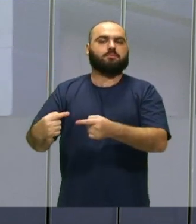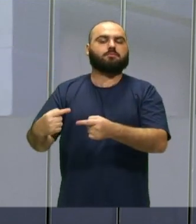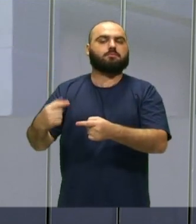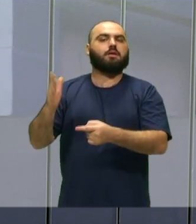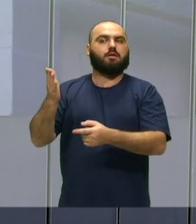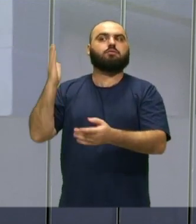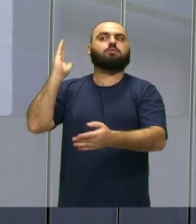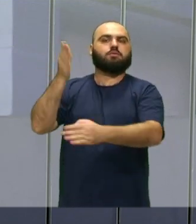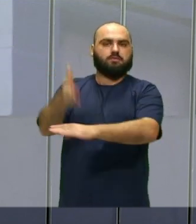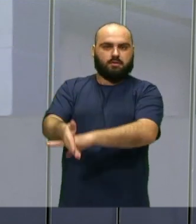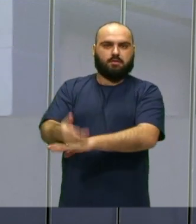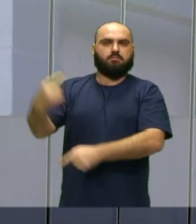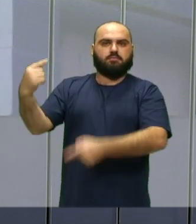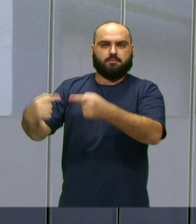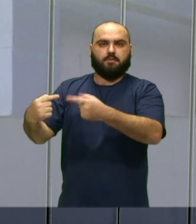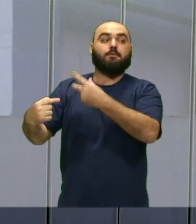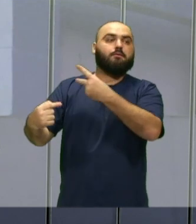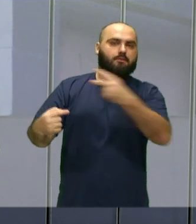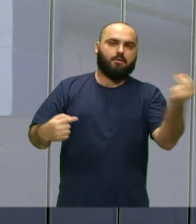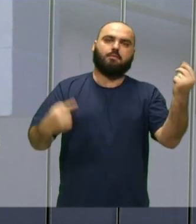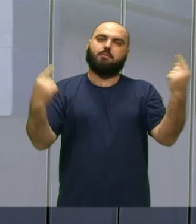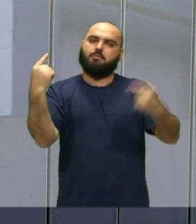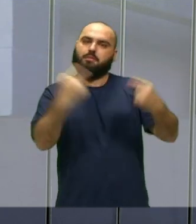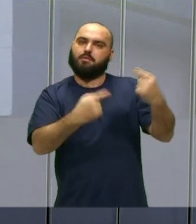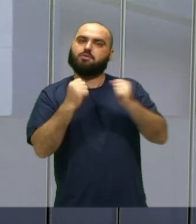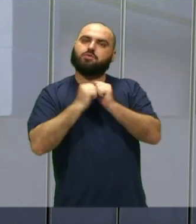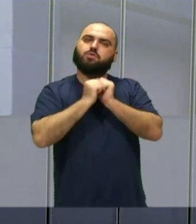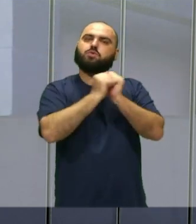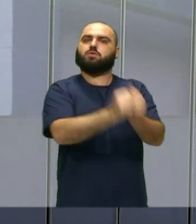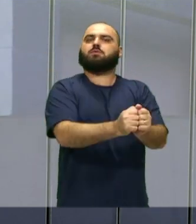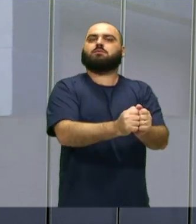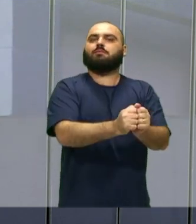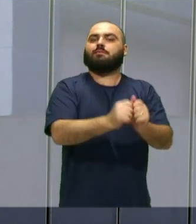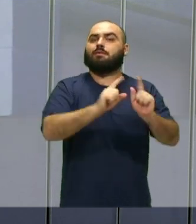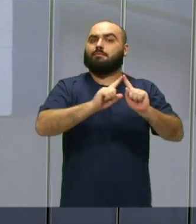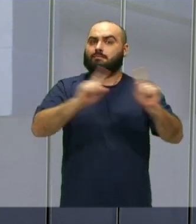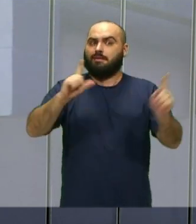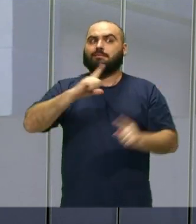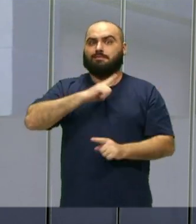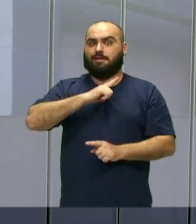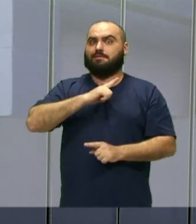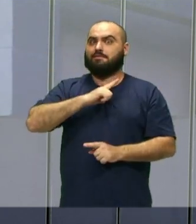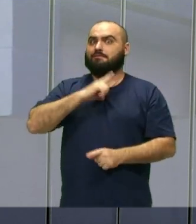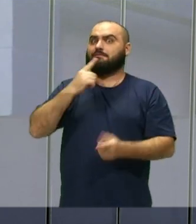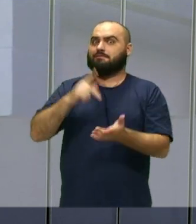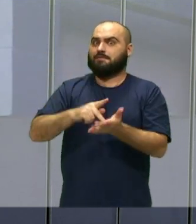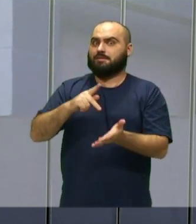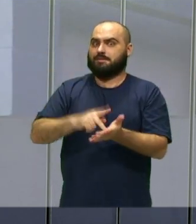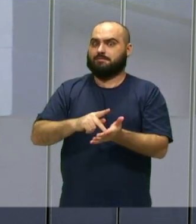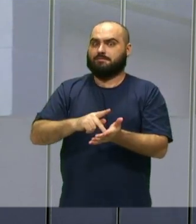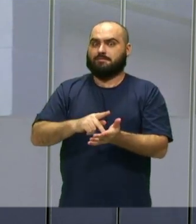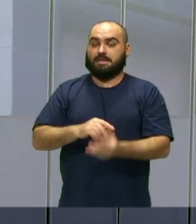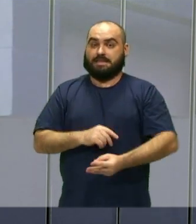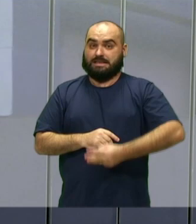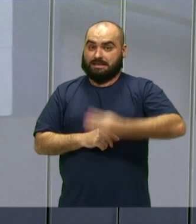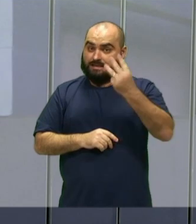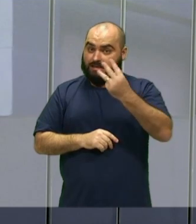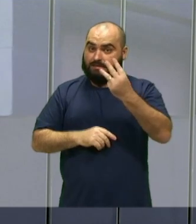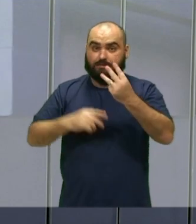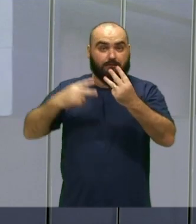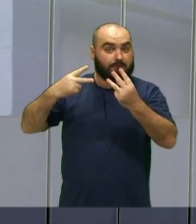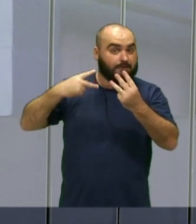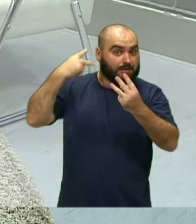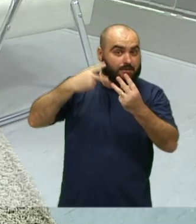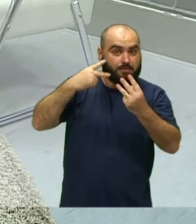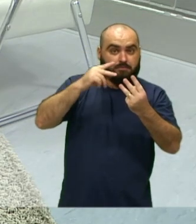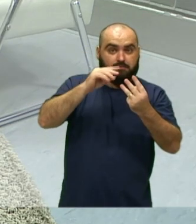entrei oposição, sairei oposição, não tem dúvida alguma sobre isso. Mas aconteceu sim, né? De uma virada de 3 vereadores irem para